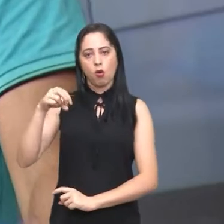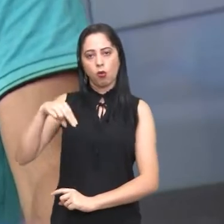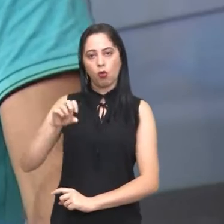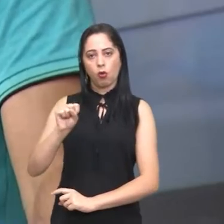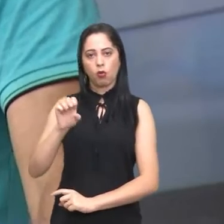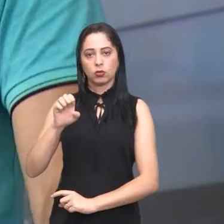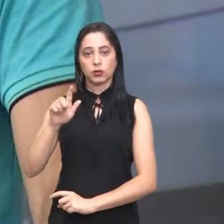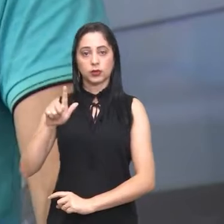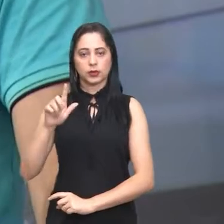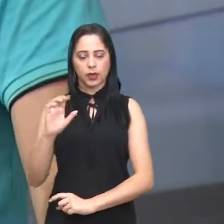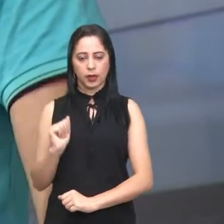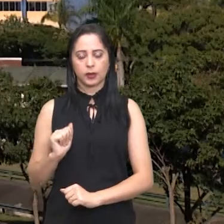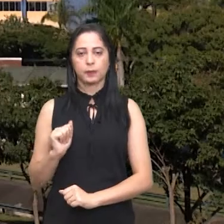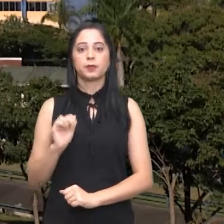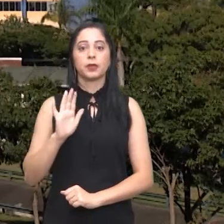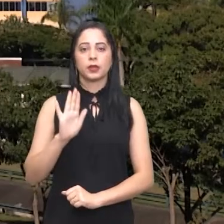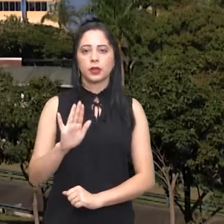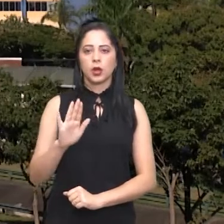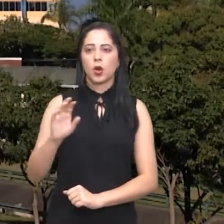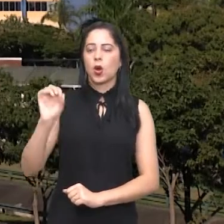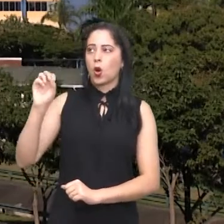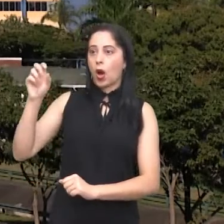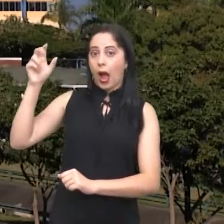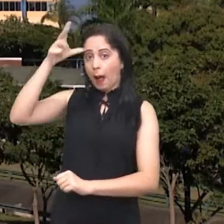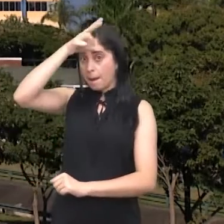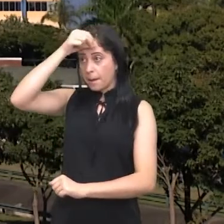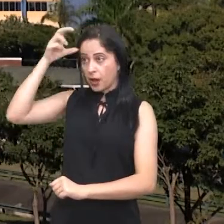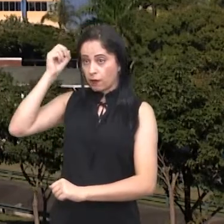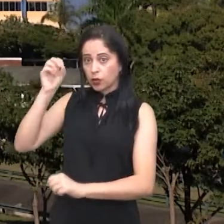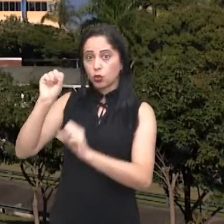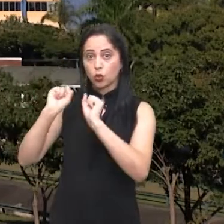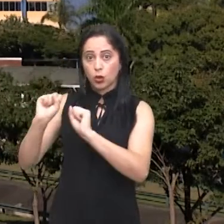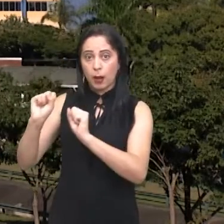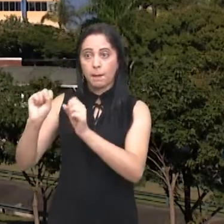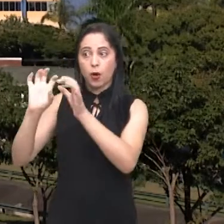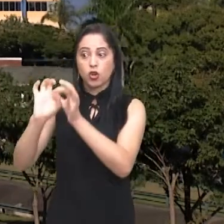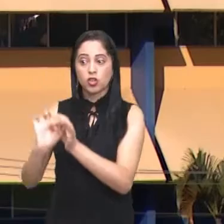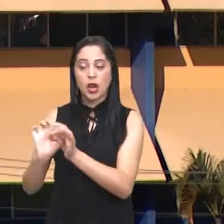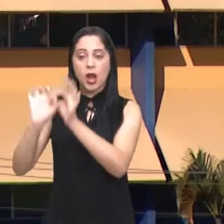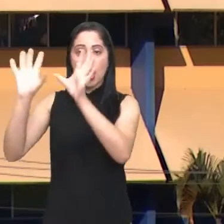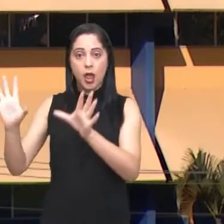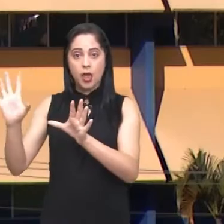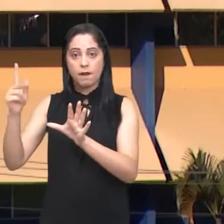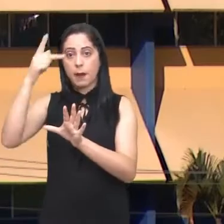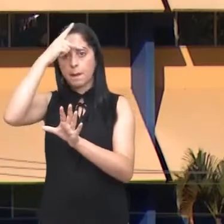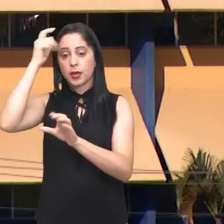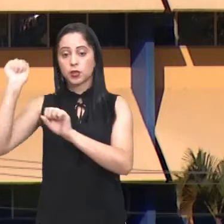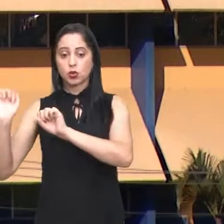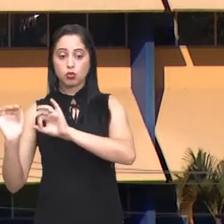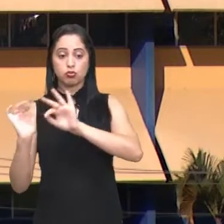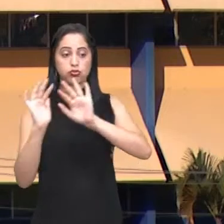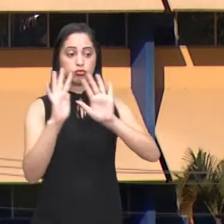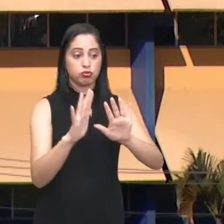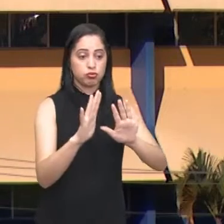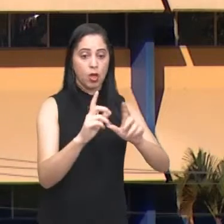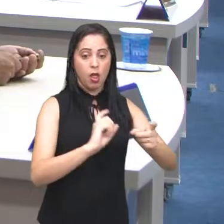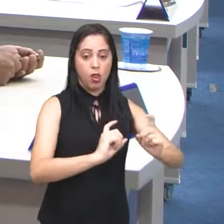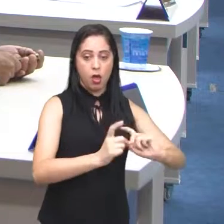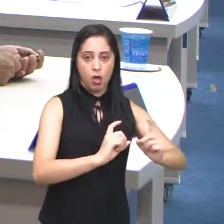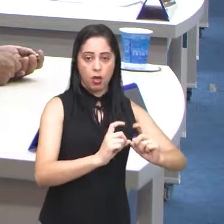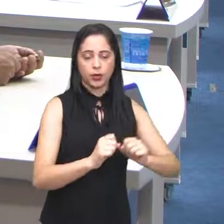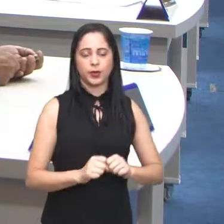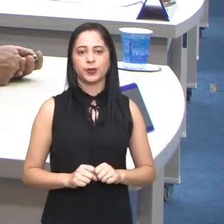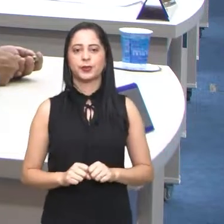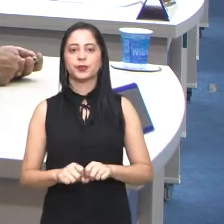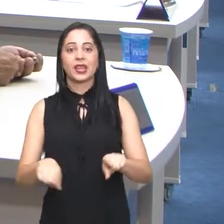De acordo com a matéria, o município poderá disponibilizar a participação de integrantes da administração pública nos conselhos.